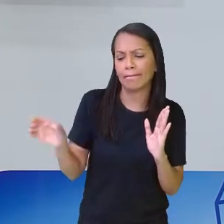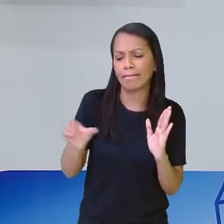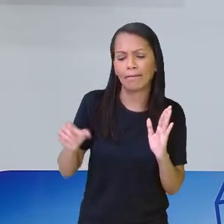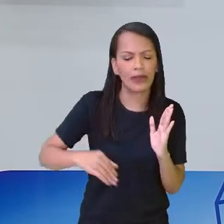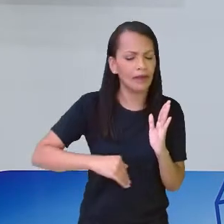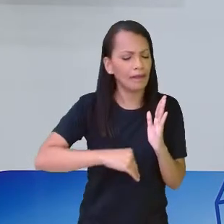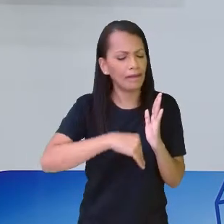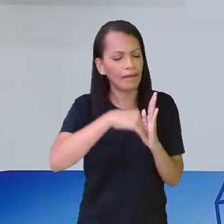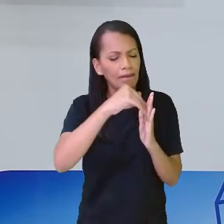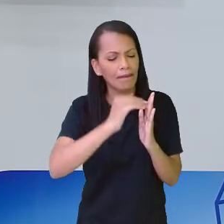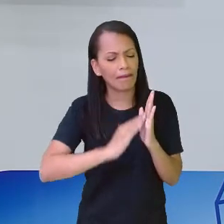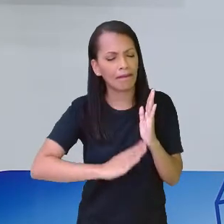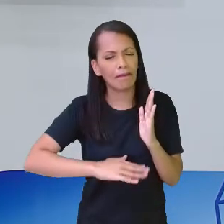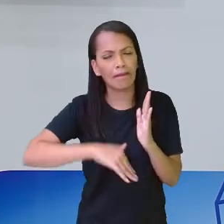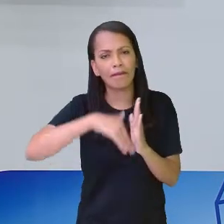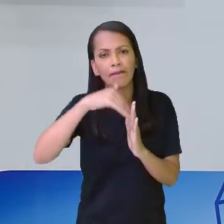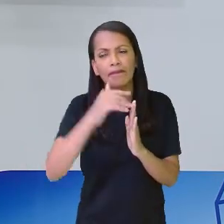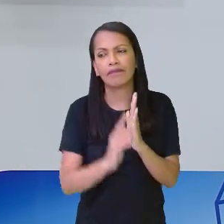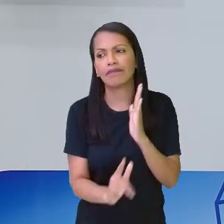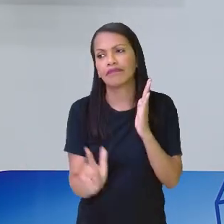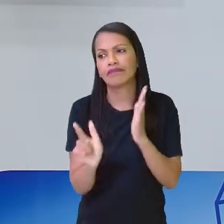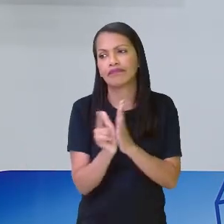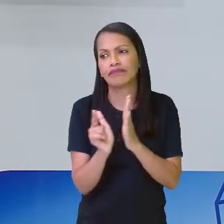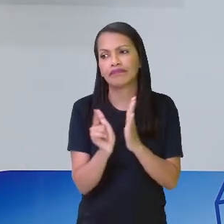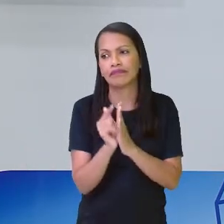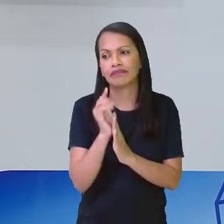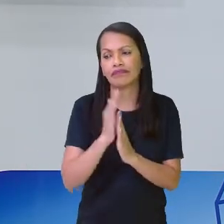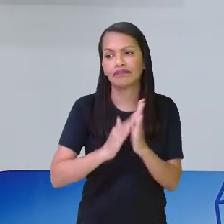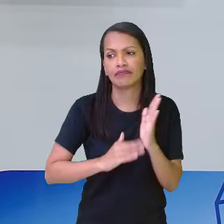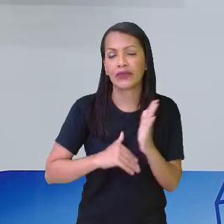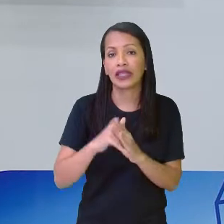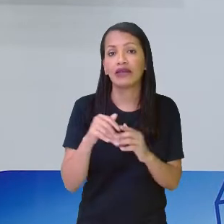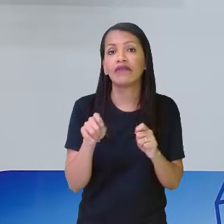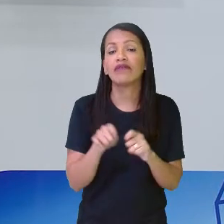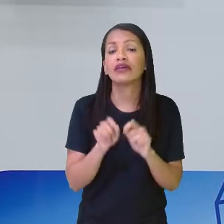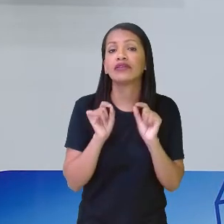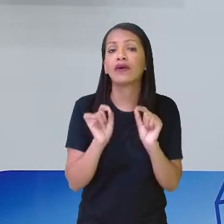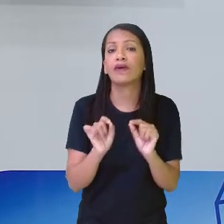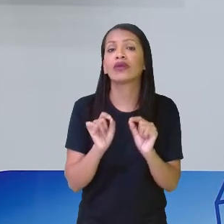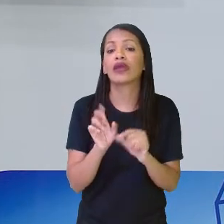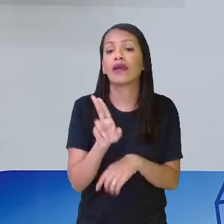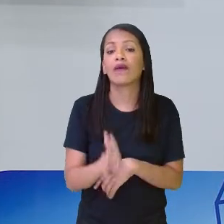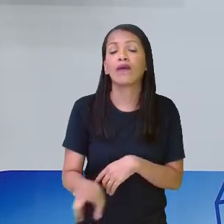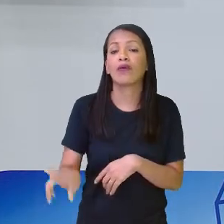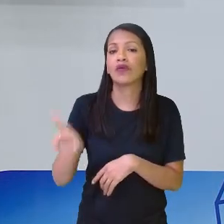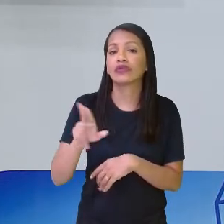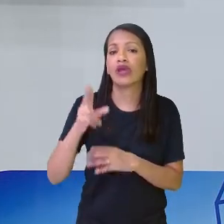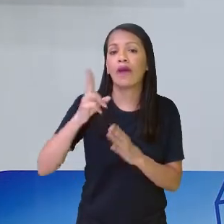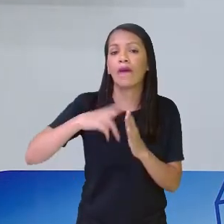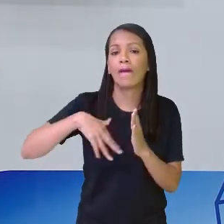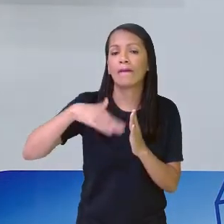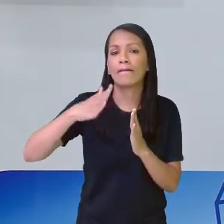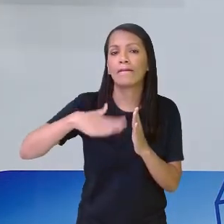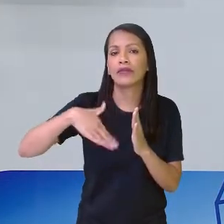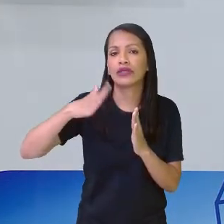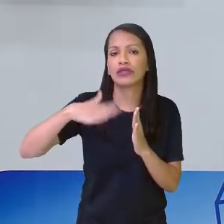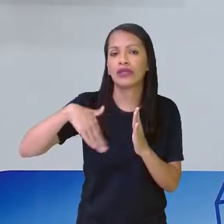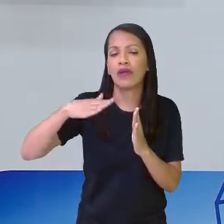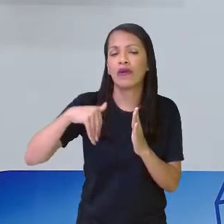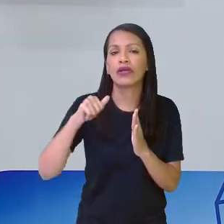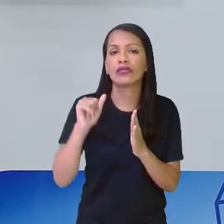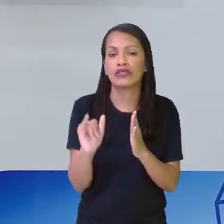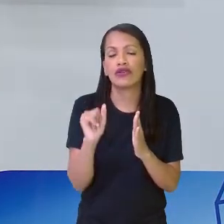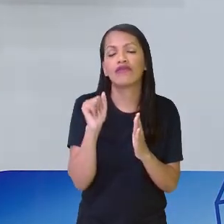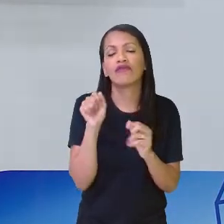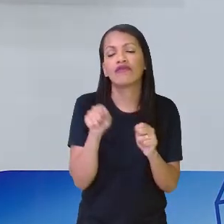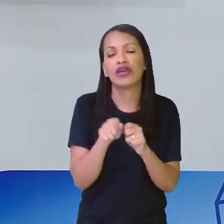aqui, posso colocar aqui na folha, e posso fazer o seguinte, eu posso utilizar o pincel. Então, se eu vou pintar, se eu vou fazer